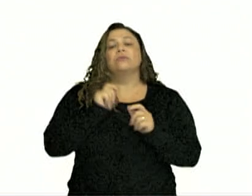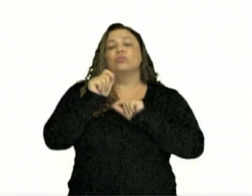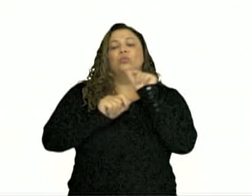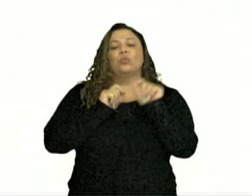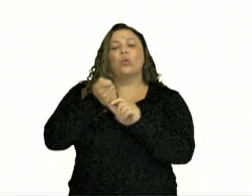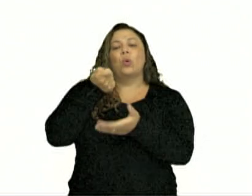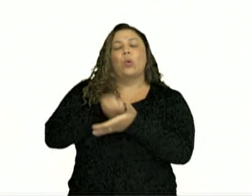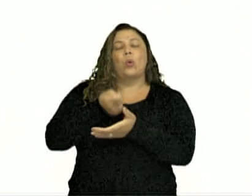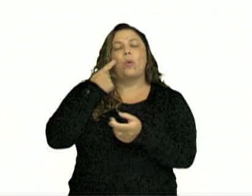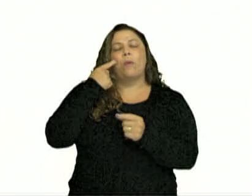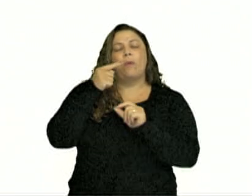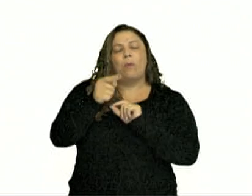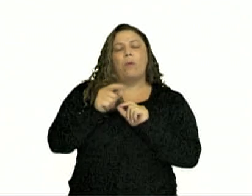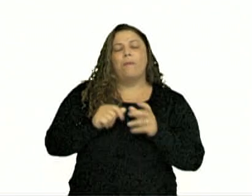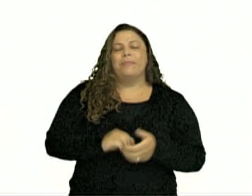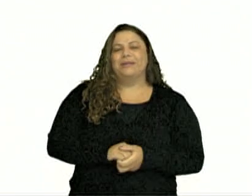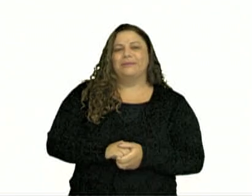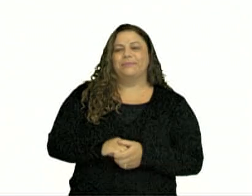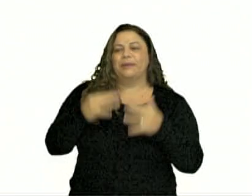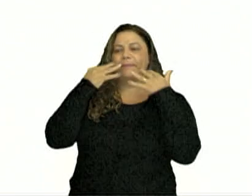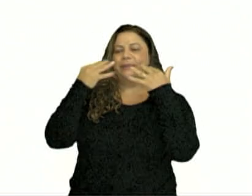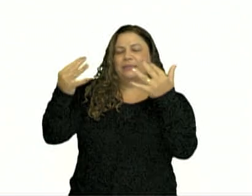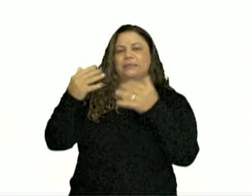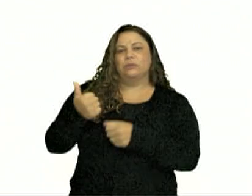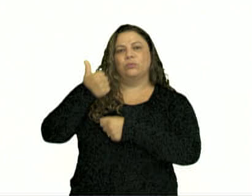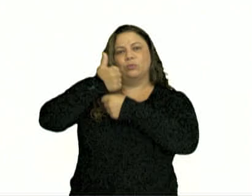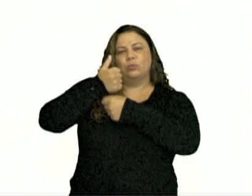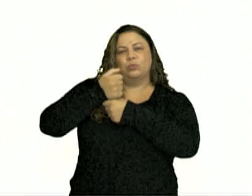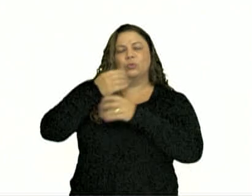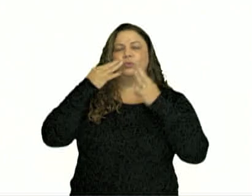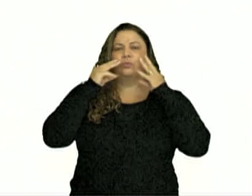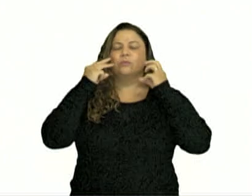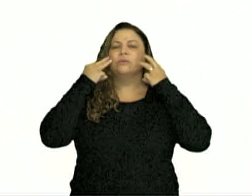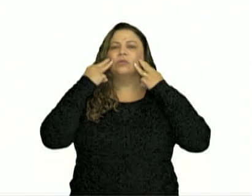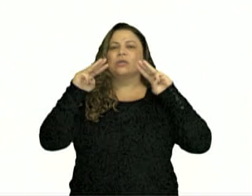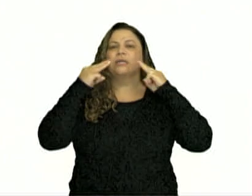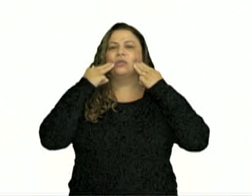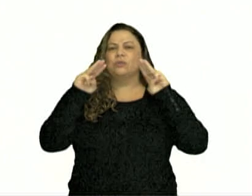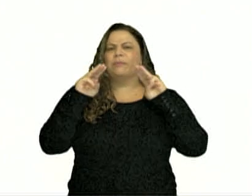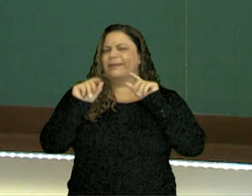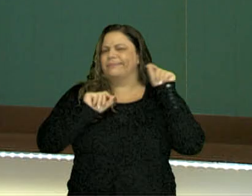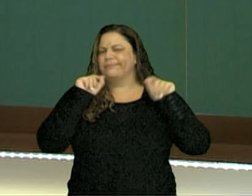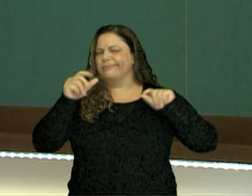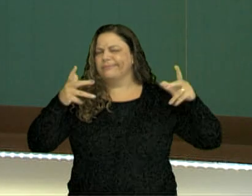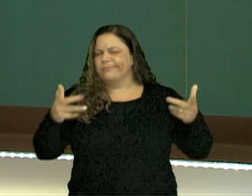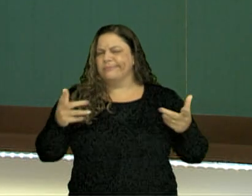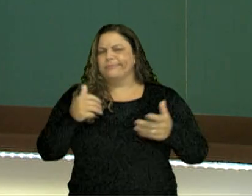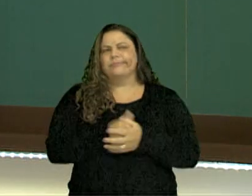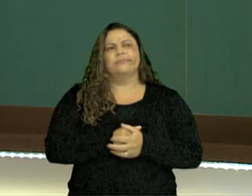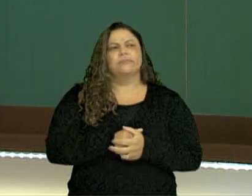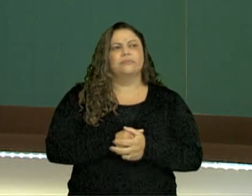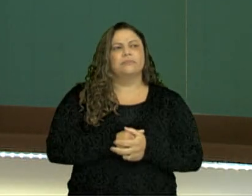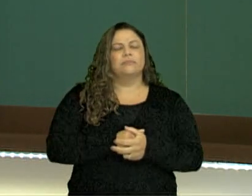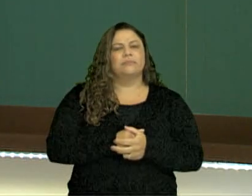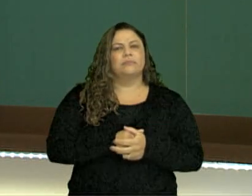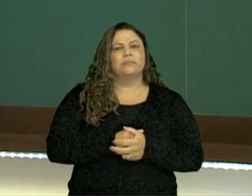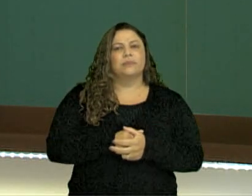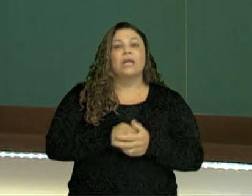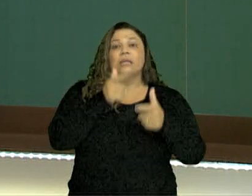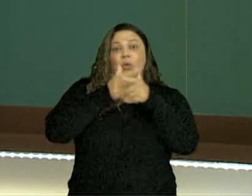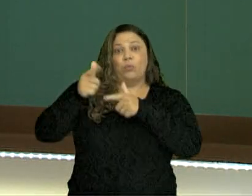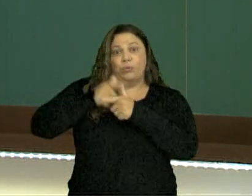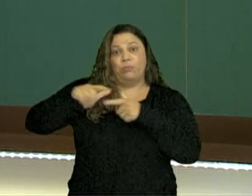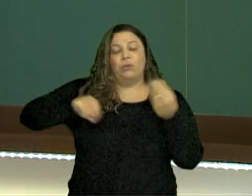atender a sugestão do gerente de marketing? Então, veja, um problema aqui envolvendo